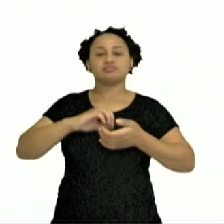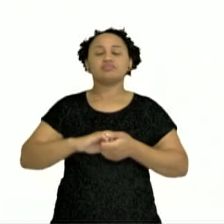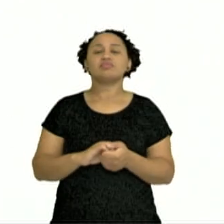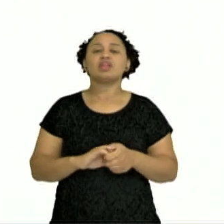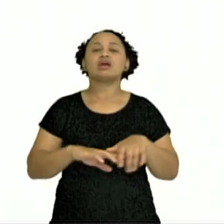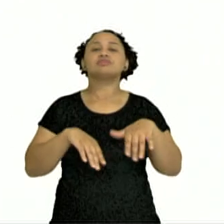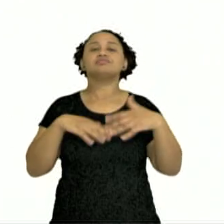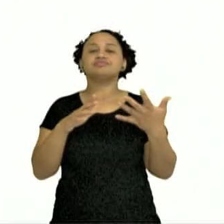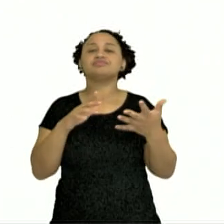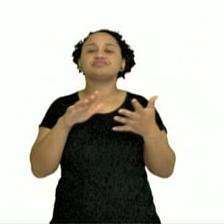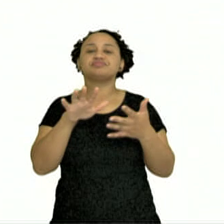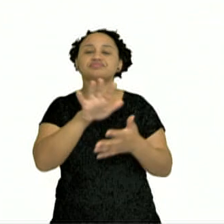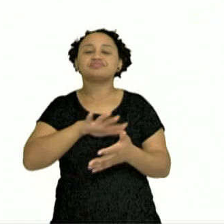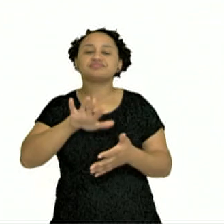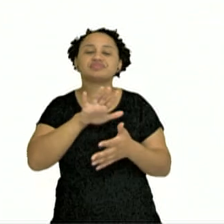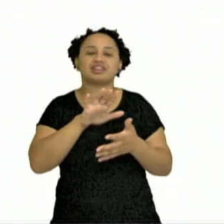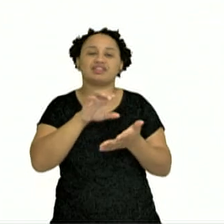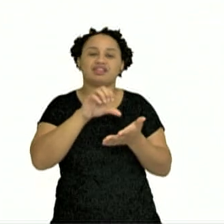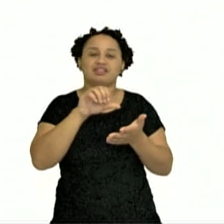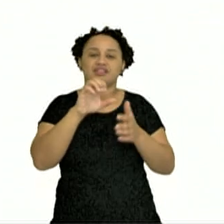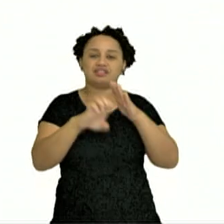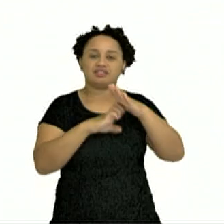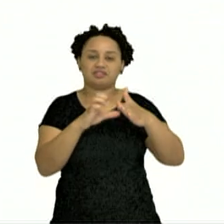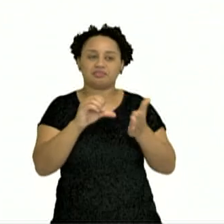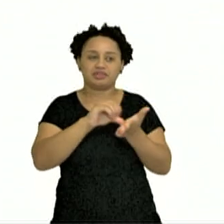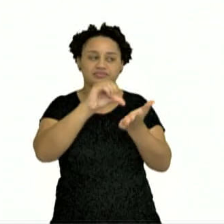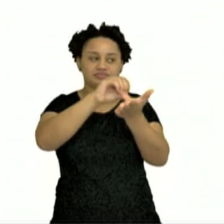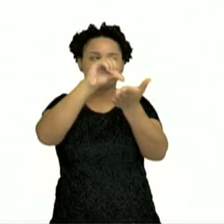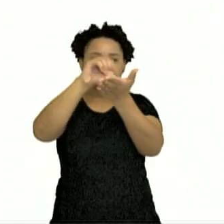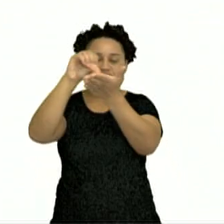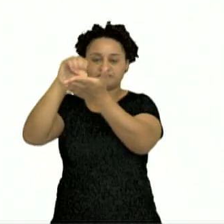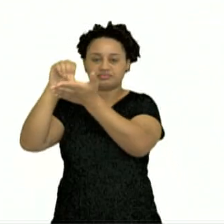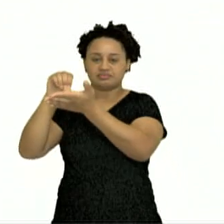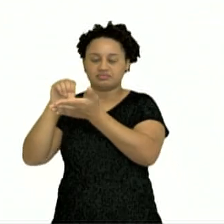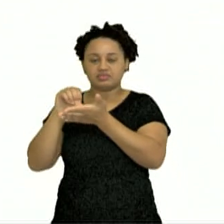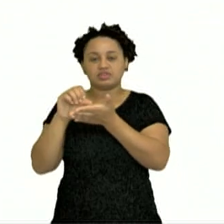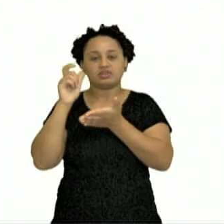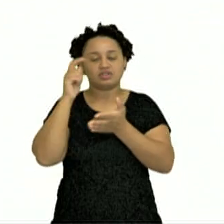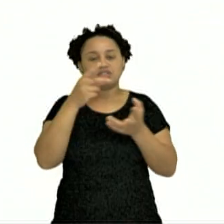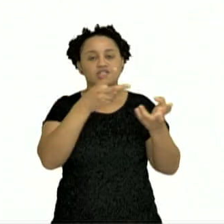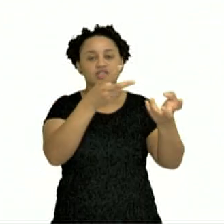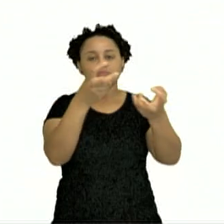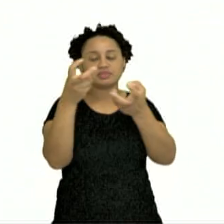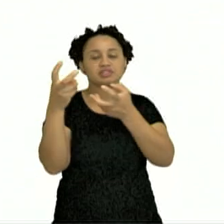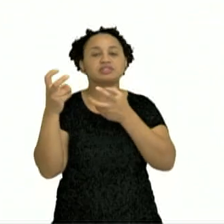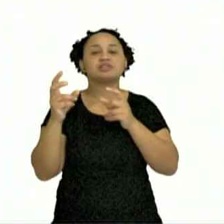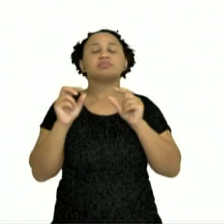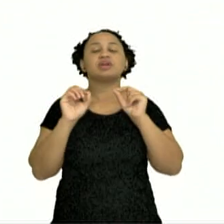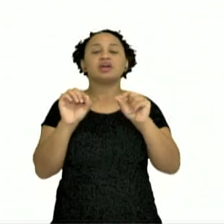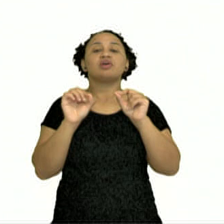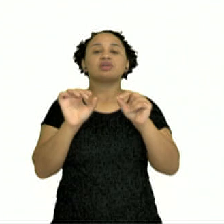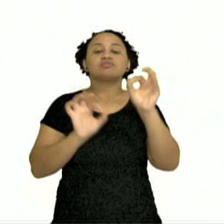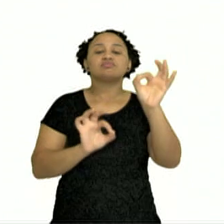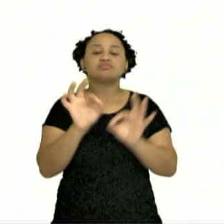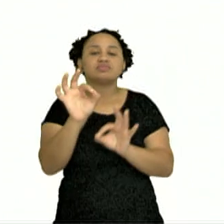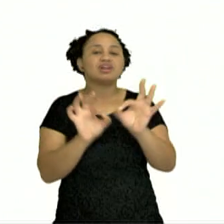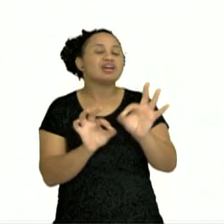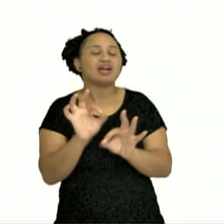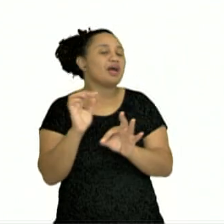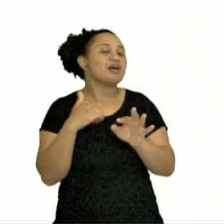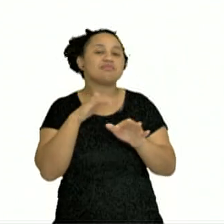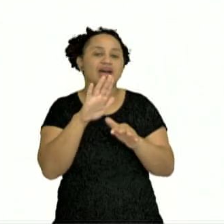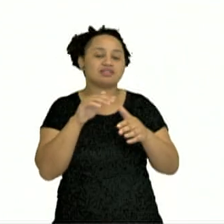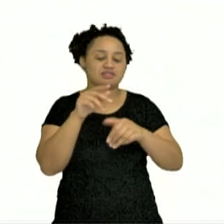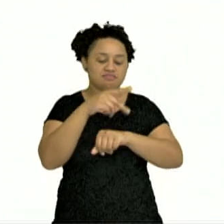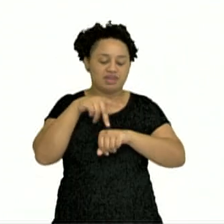dentro desse cenário das transnacionais, nós percebemos que essa organização ela vai muito além das fronteiras